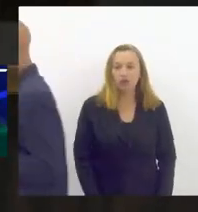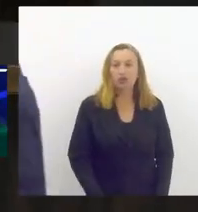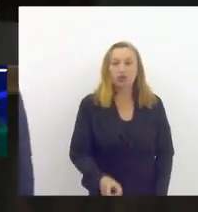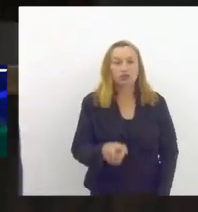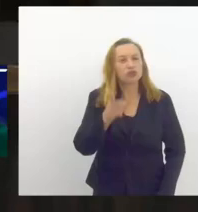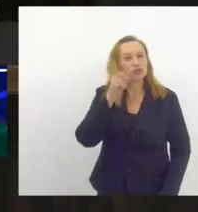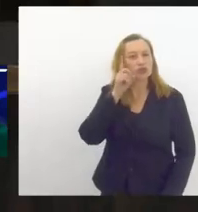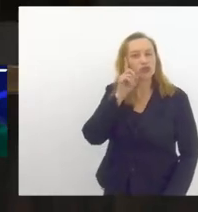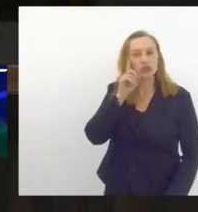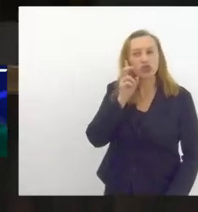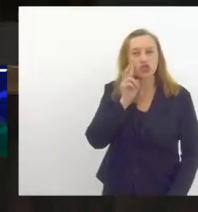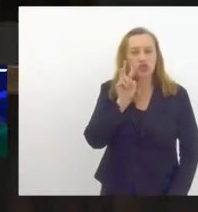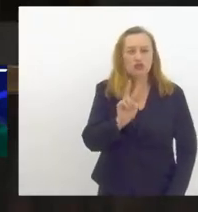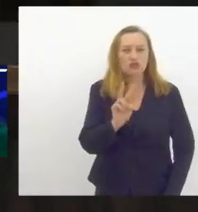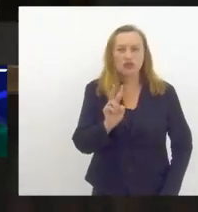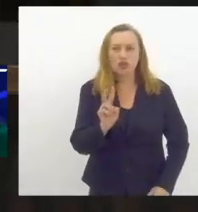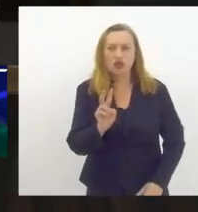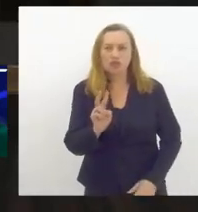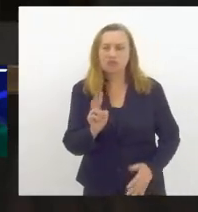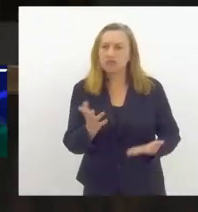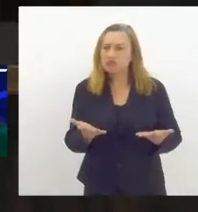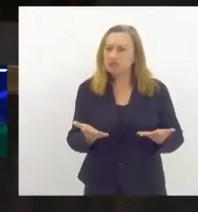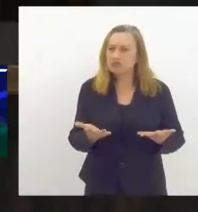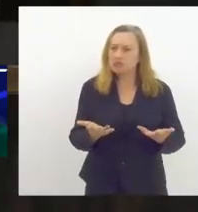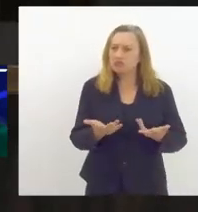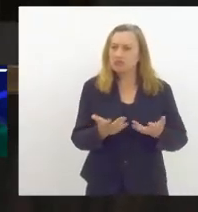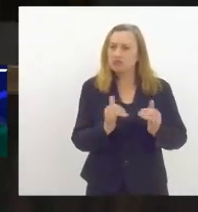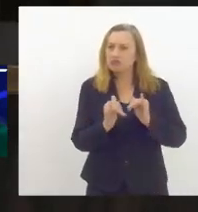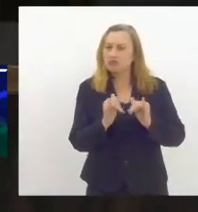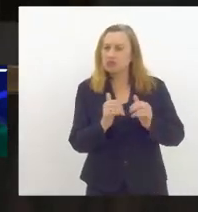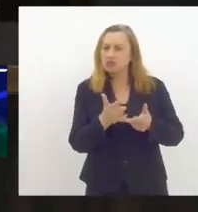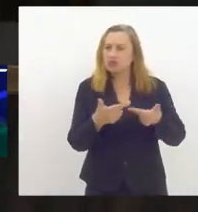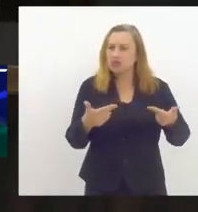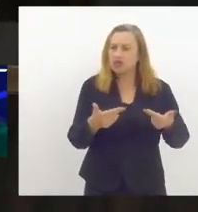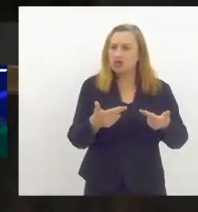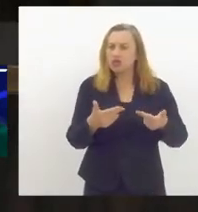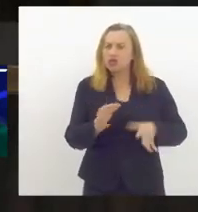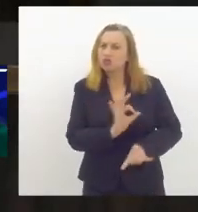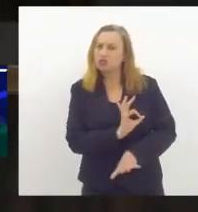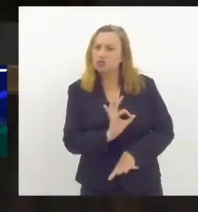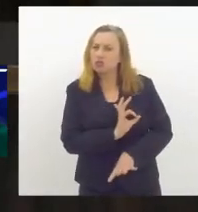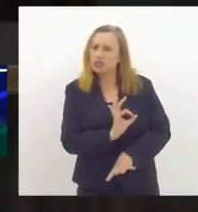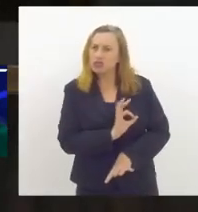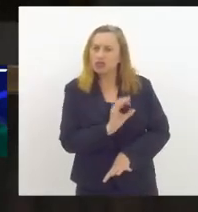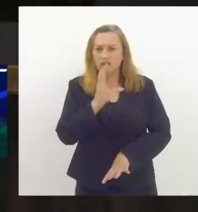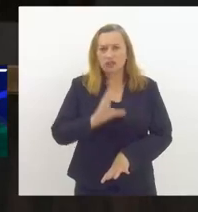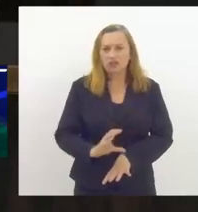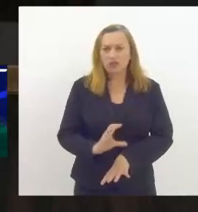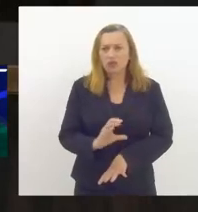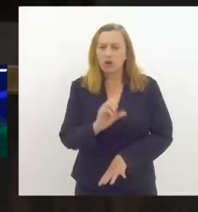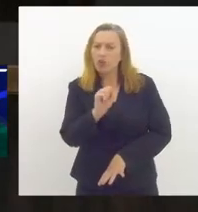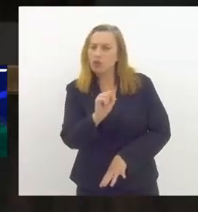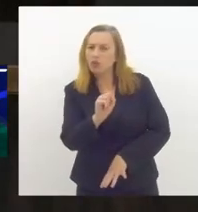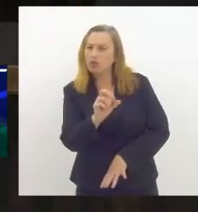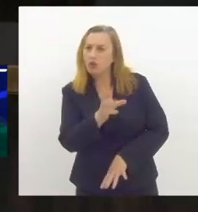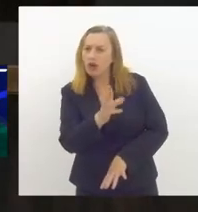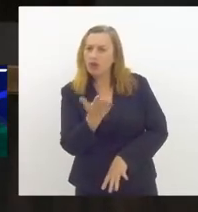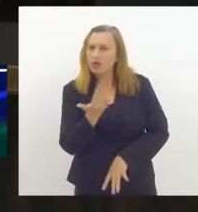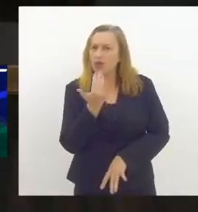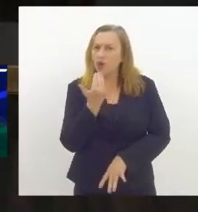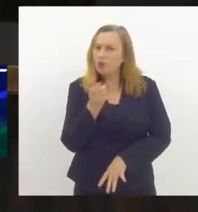a gente assistir o maior número do valor e os policiais civis continuam recebendo r$ 8 pelo ticket